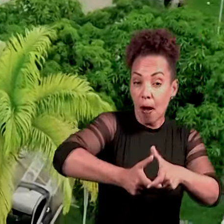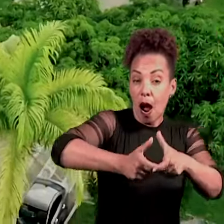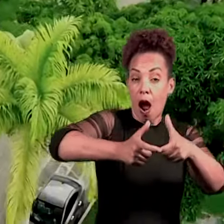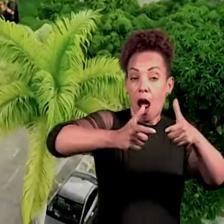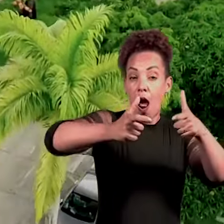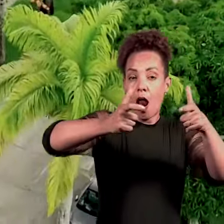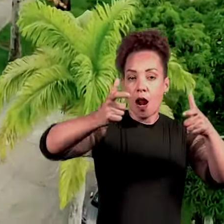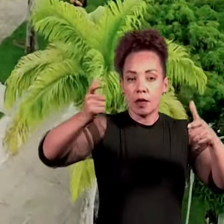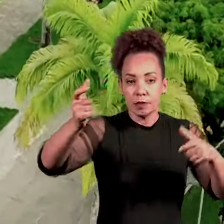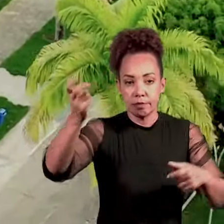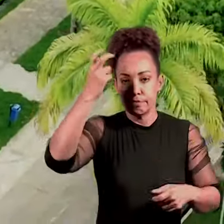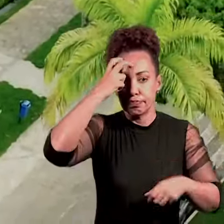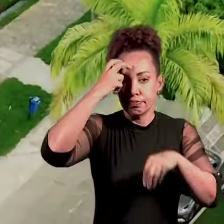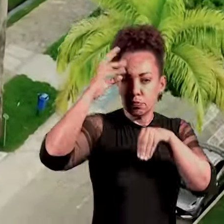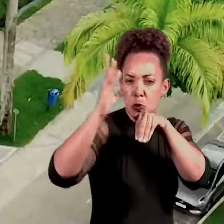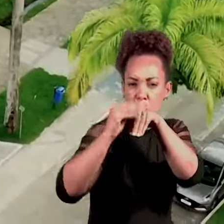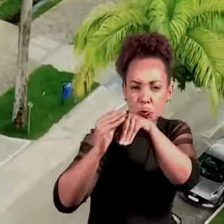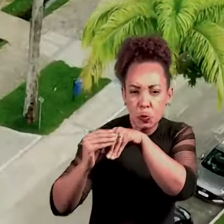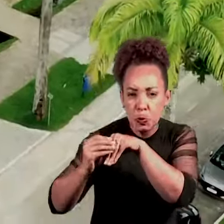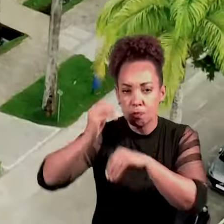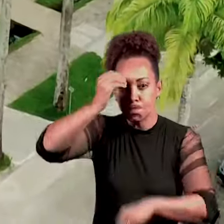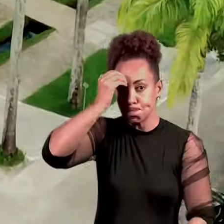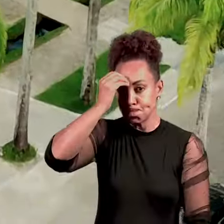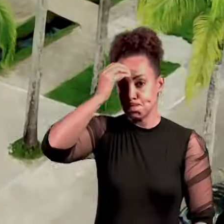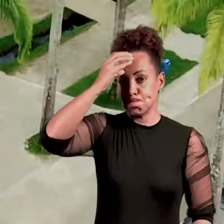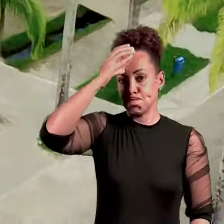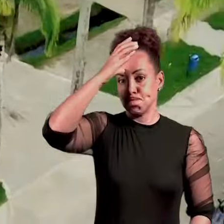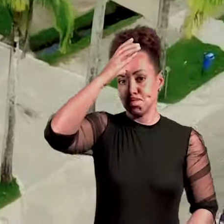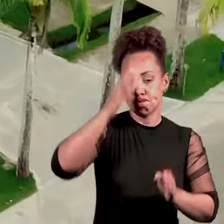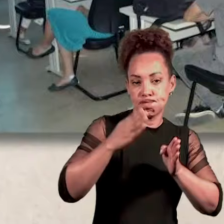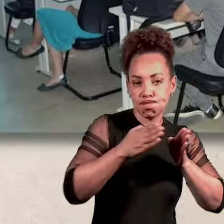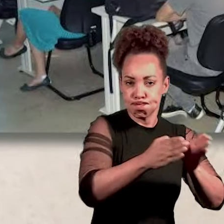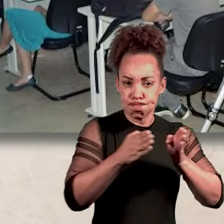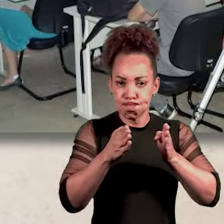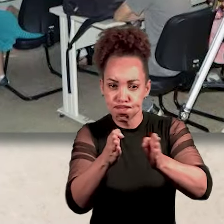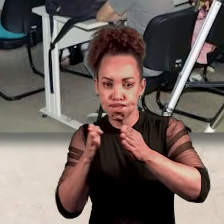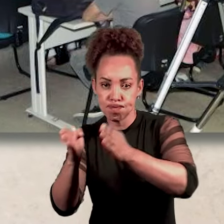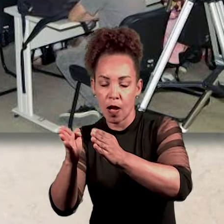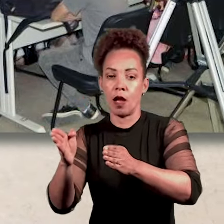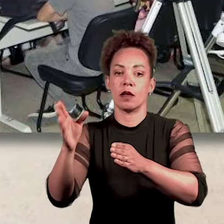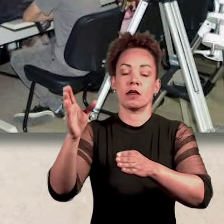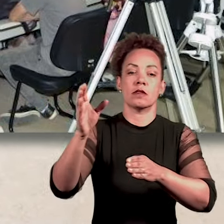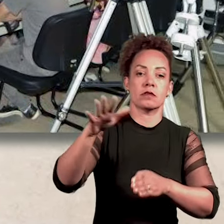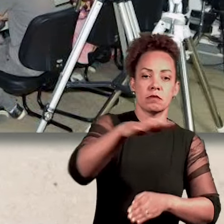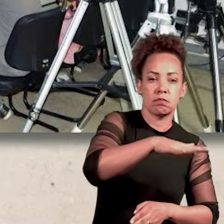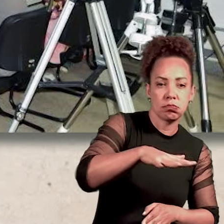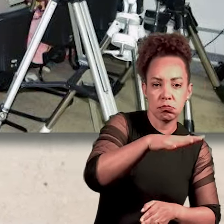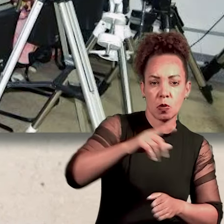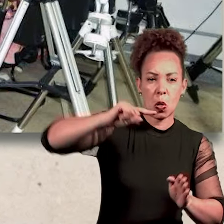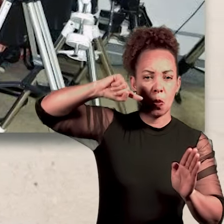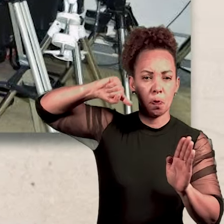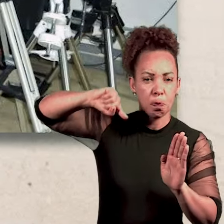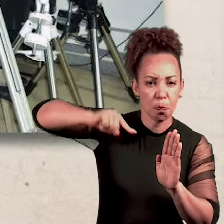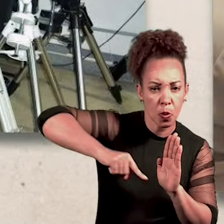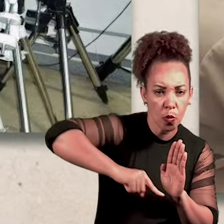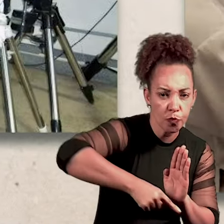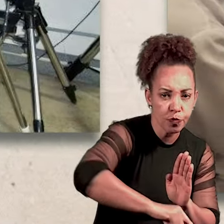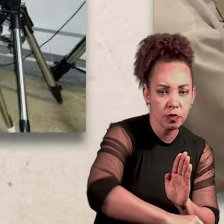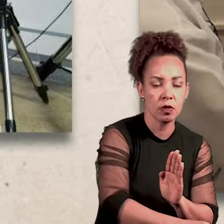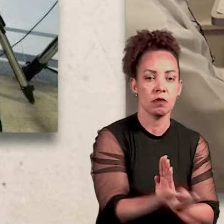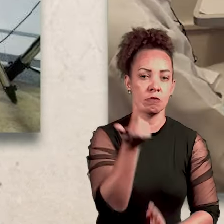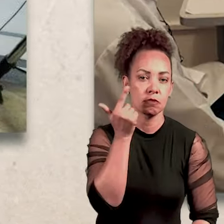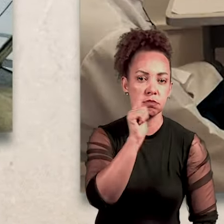cada vez mais, atingindo cada vez mais áreas do conhecimento, né? E aprofundando as conquistas